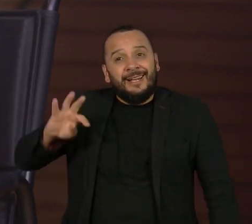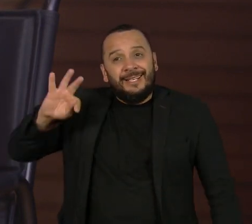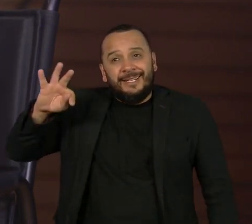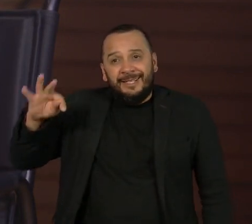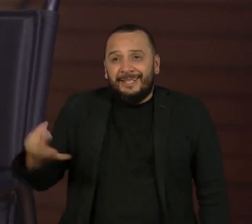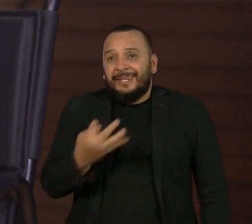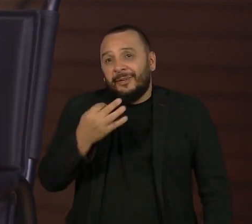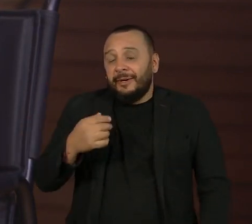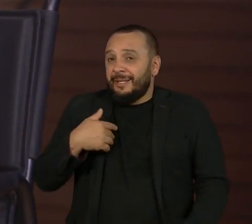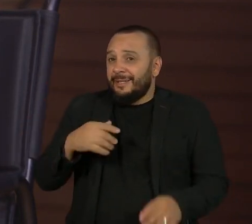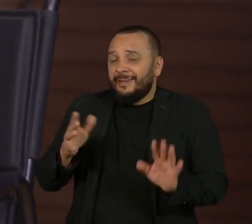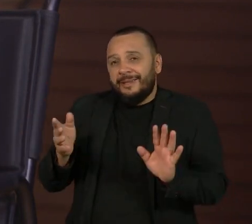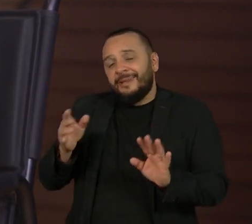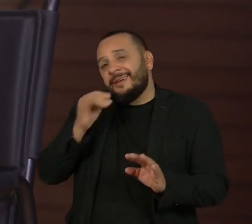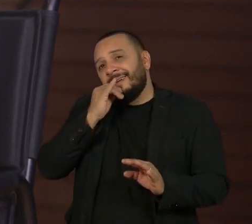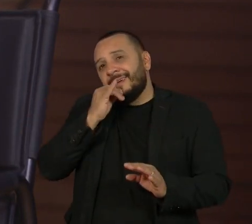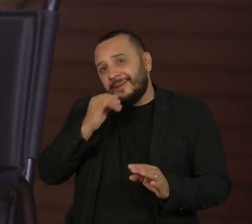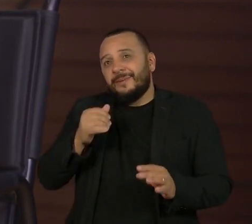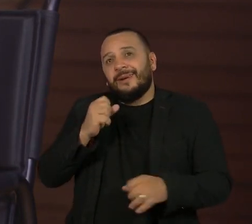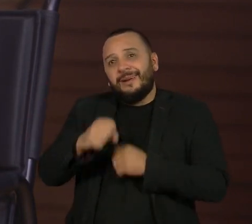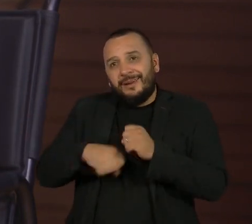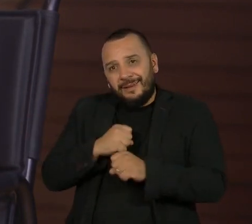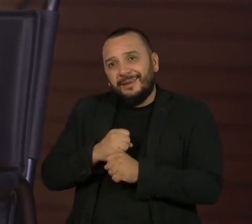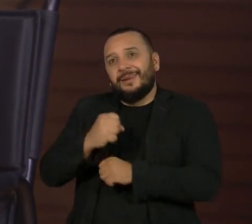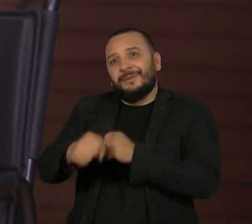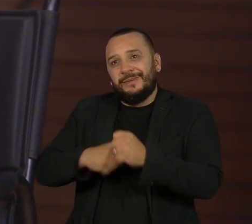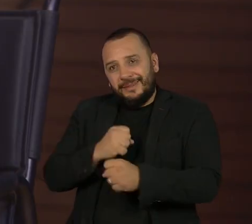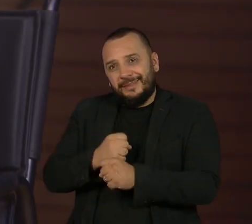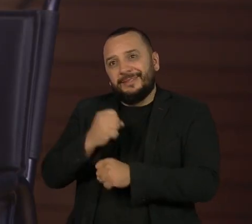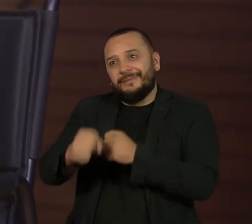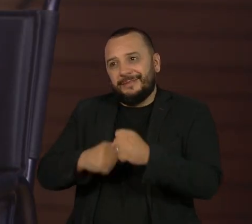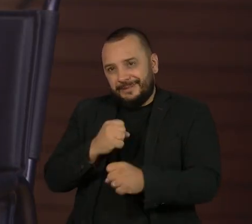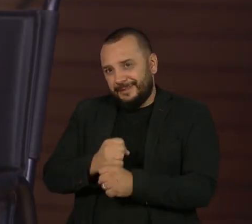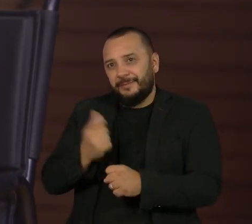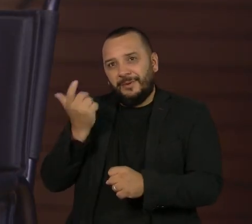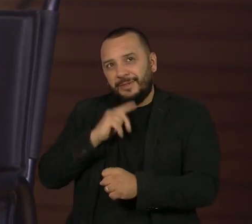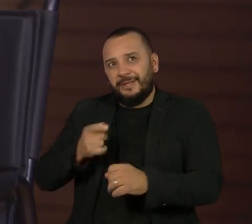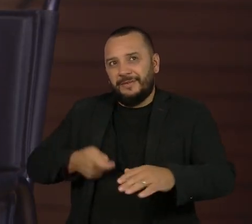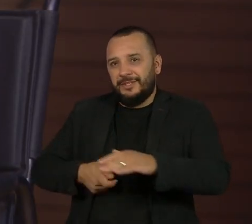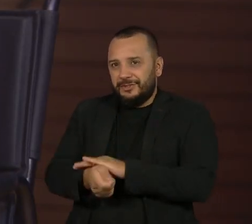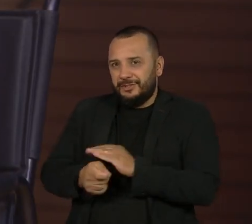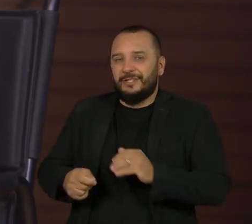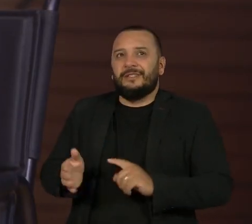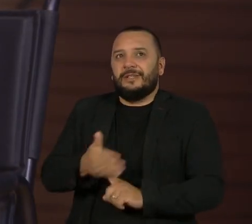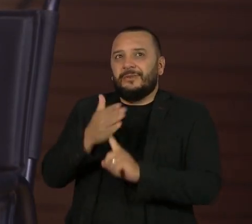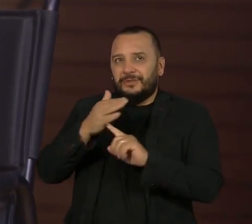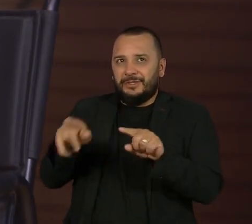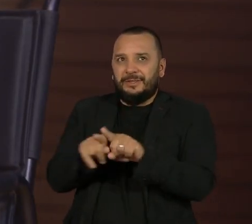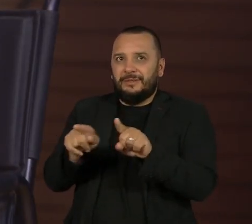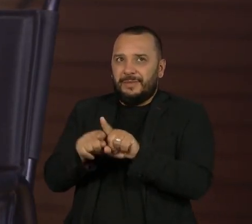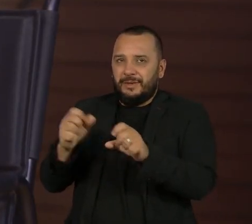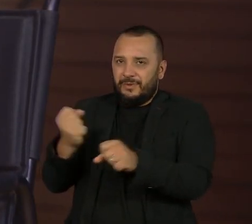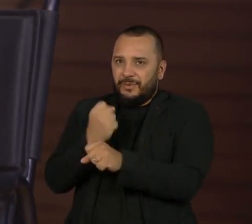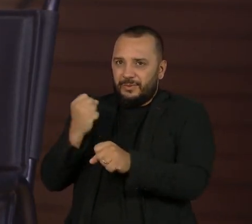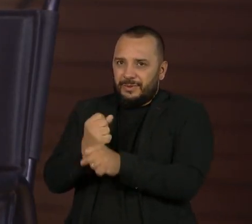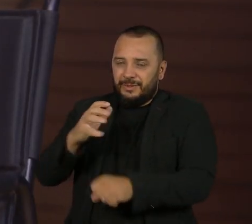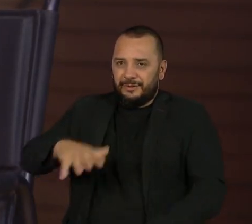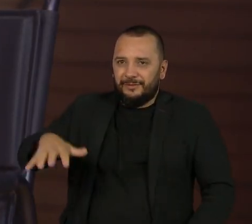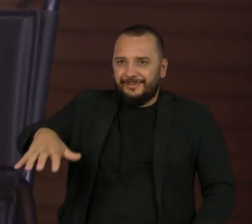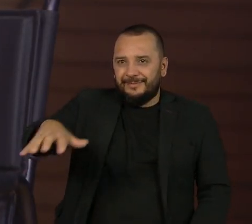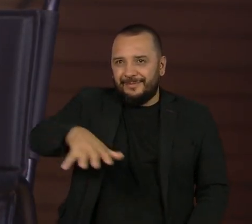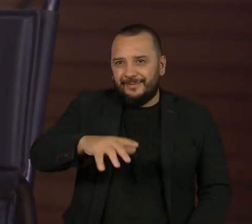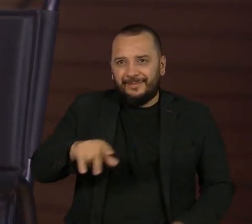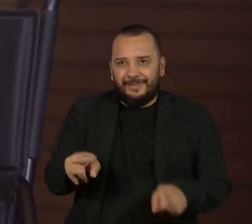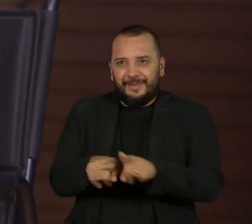dinheiro anualmente para que a gente possa colocar nessas novas tecnologias, nessa infraestrutura, né, na adaptação